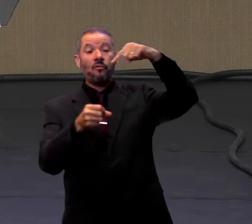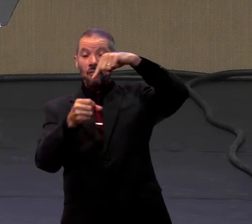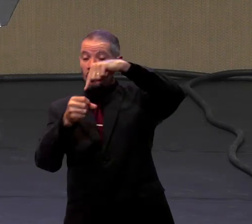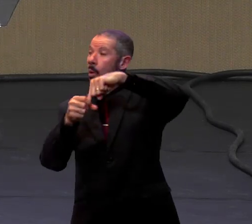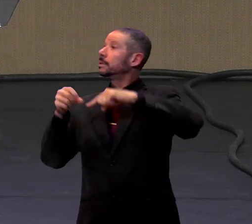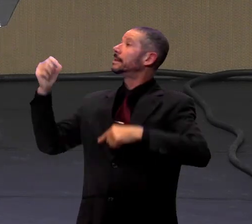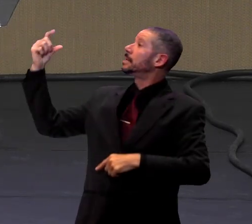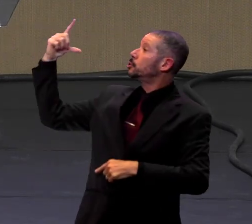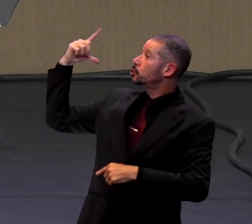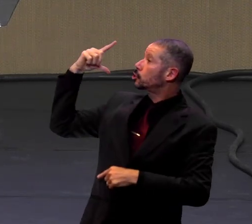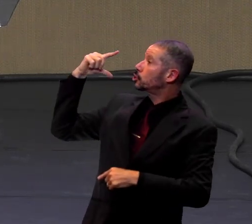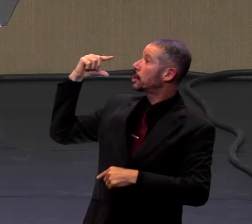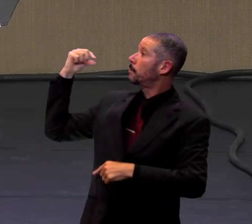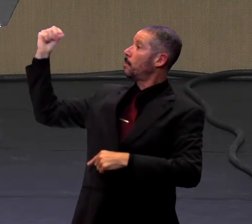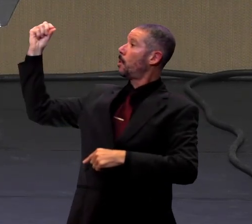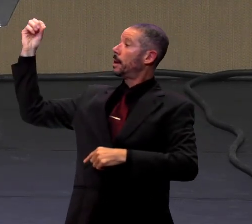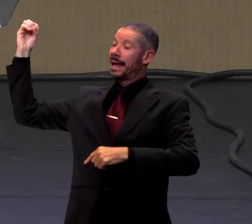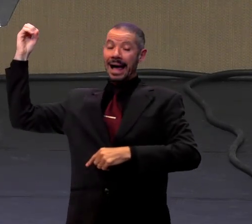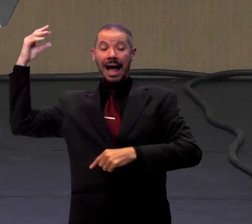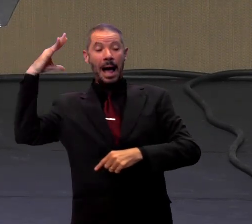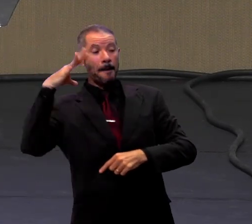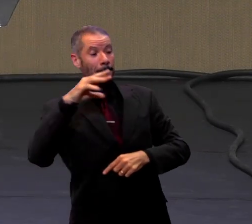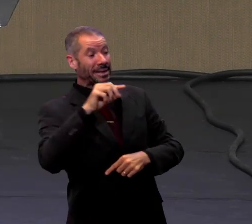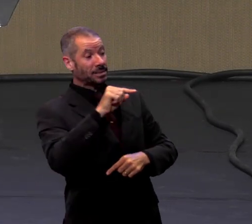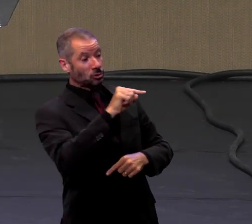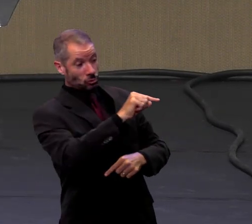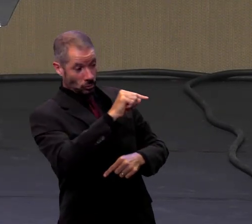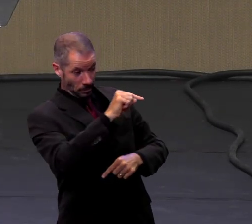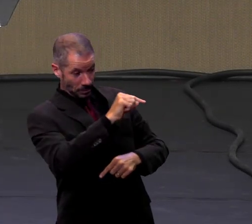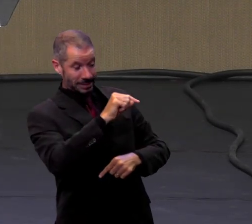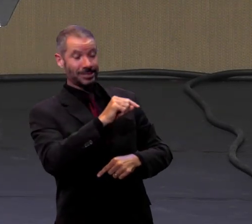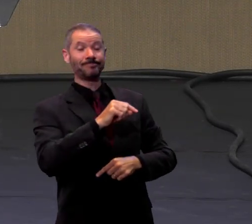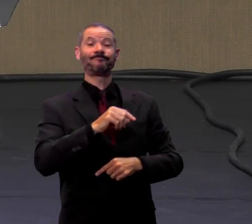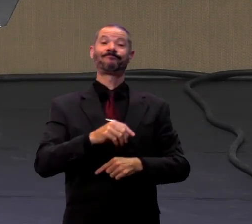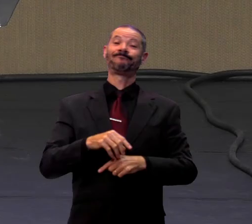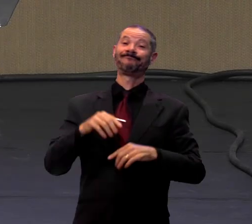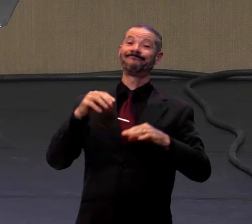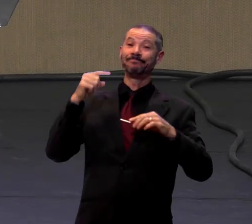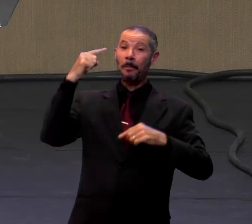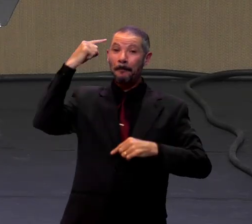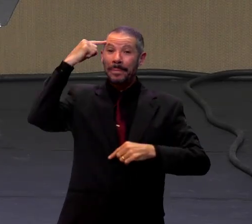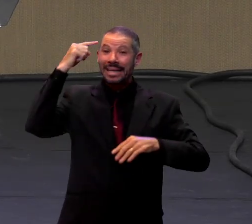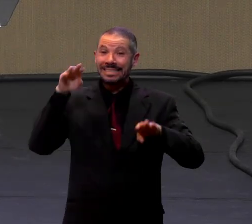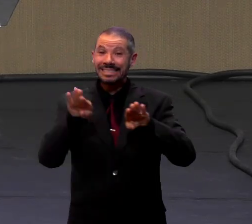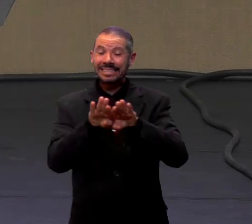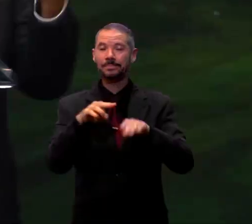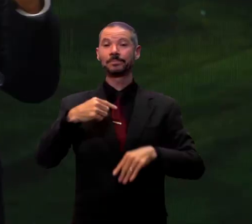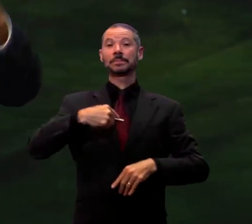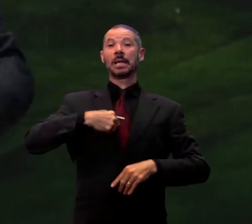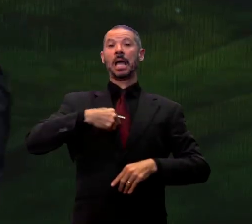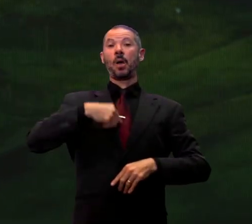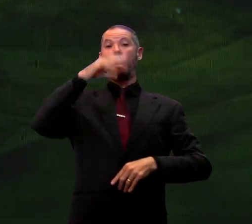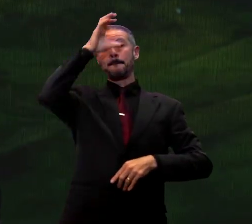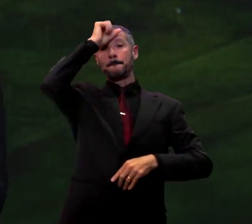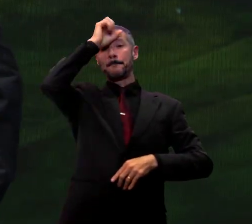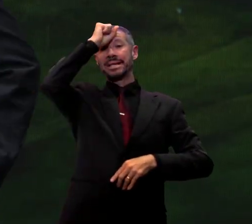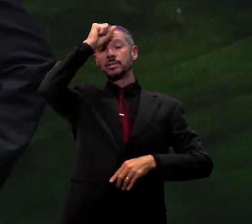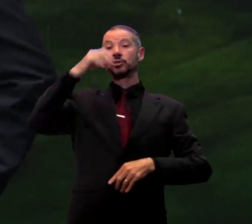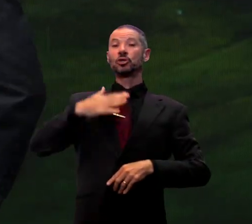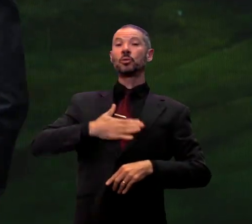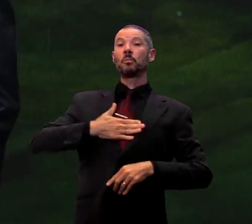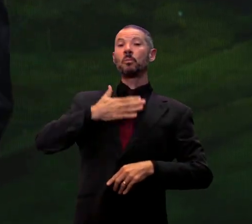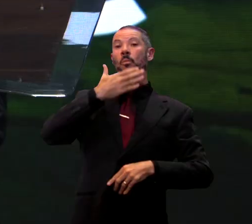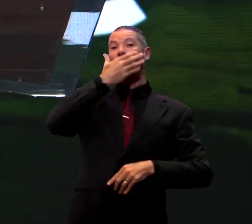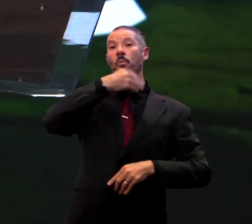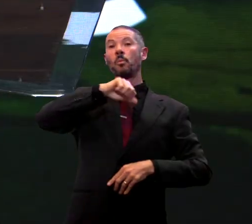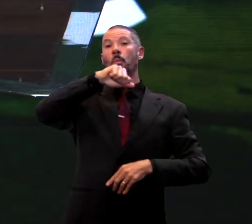te chamou e Ele vai abençoar você. Tem de ser assim. Eu aprendi desses valores com meu pai.